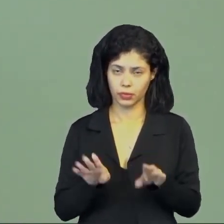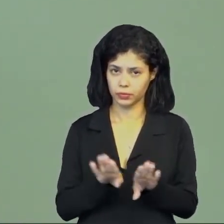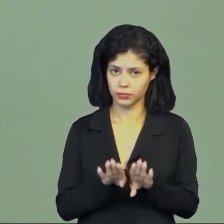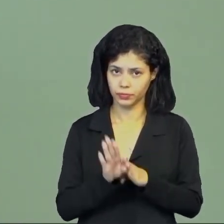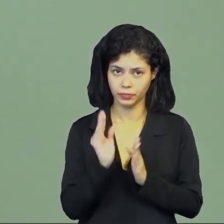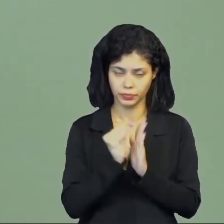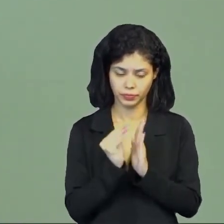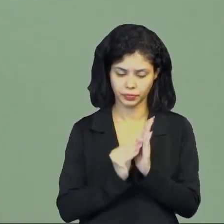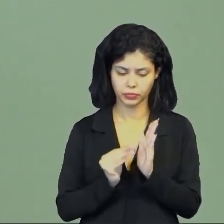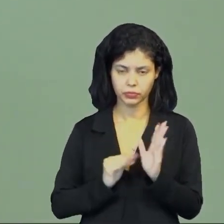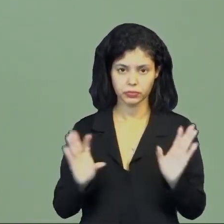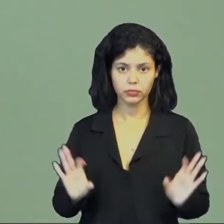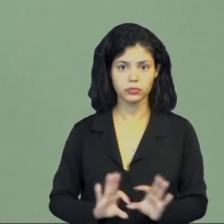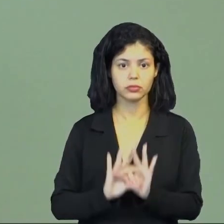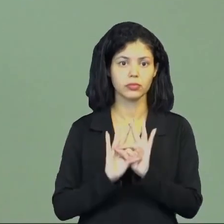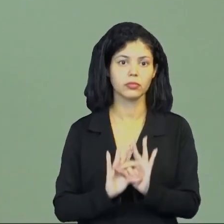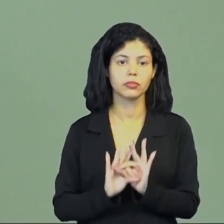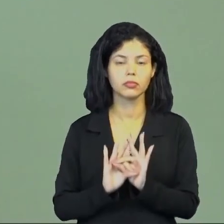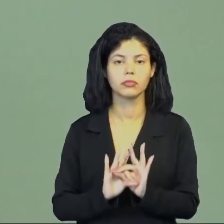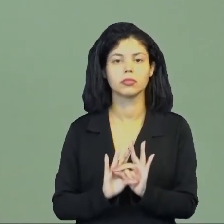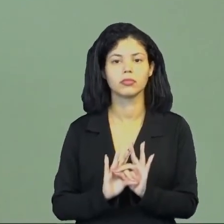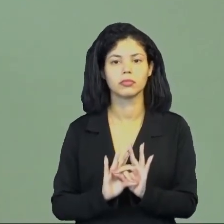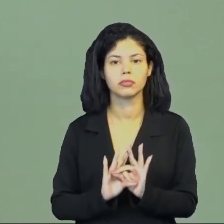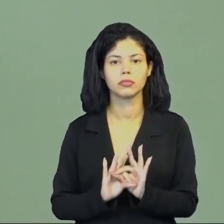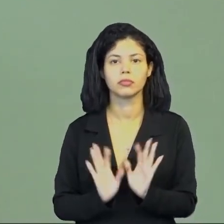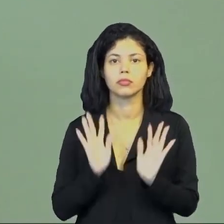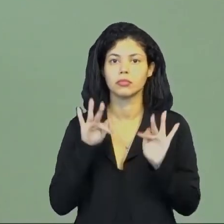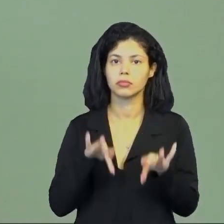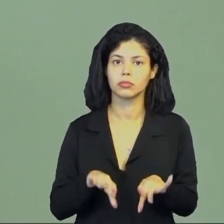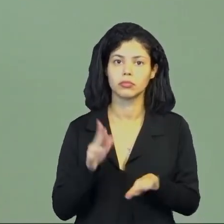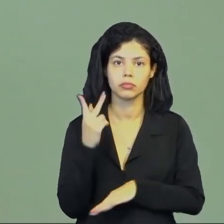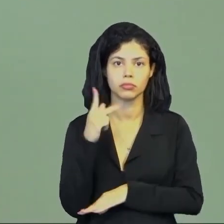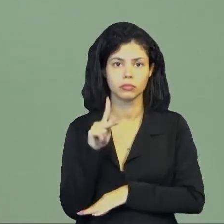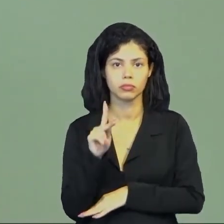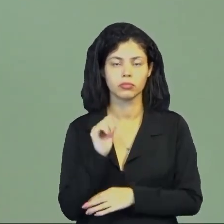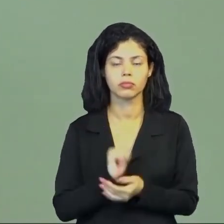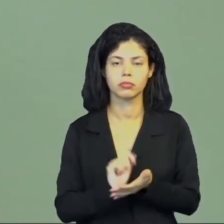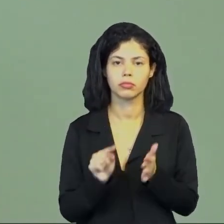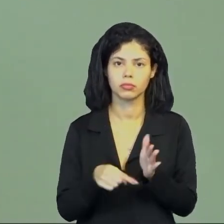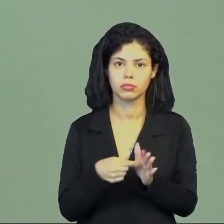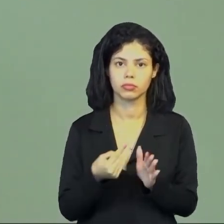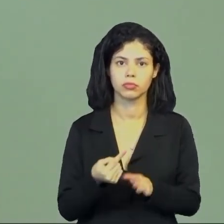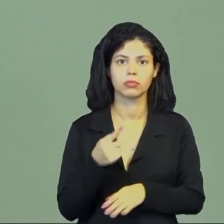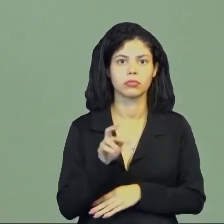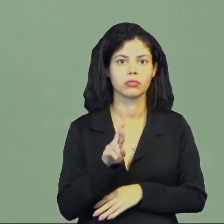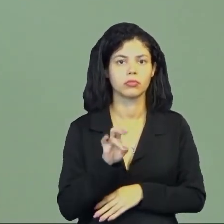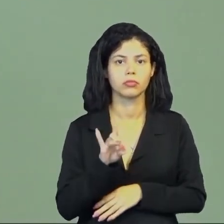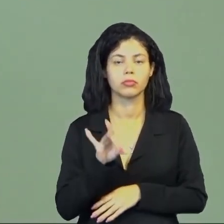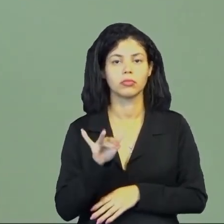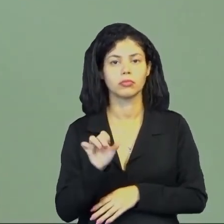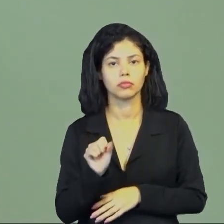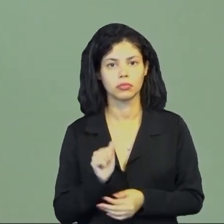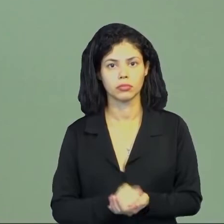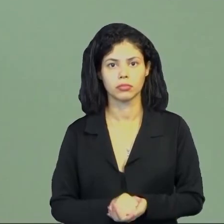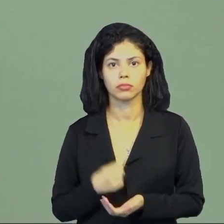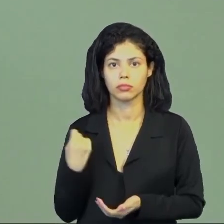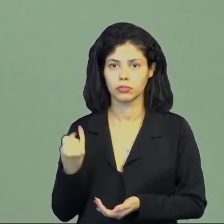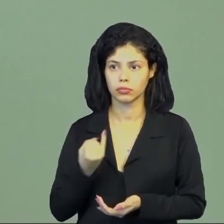esses fatores associados acabam levando, né, ao fim desse período da Primeira República. Inclusive,